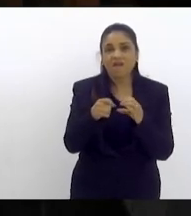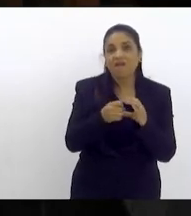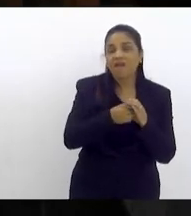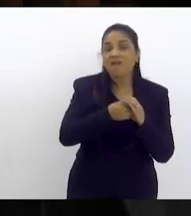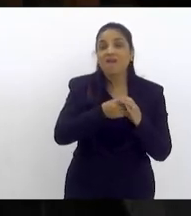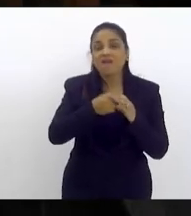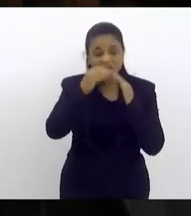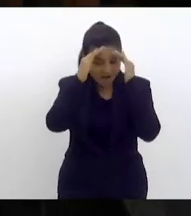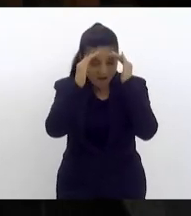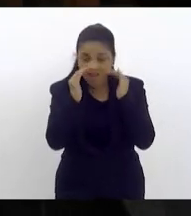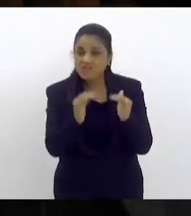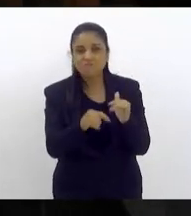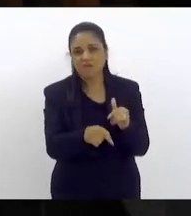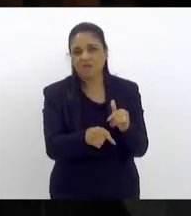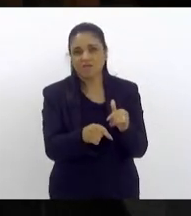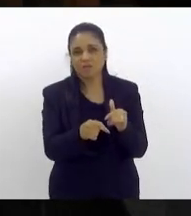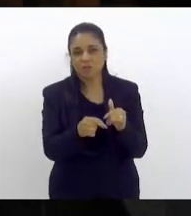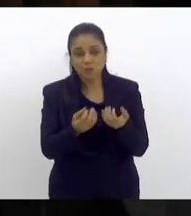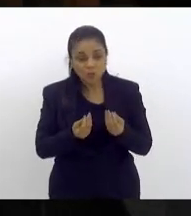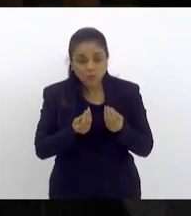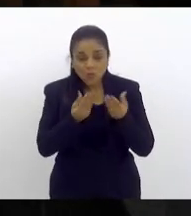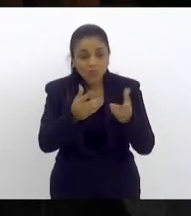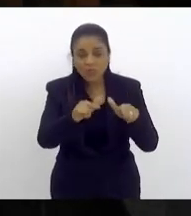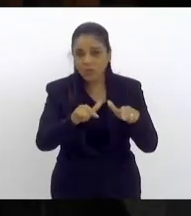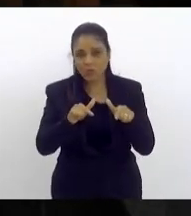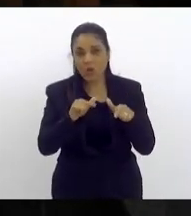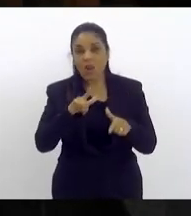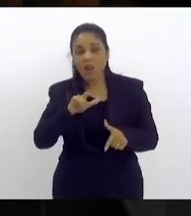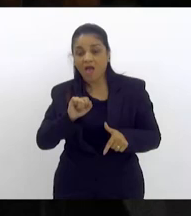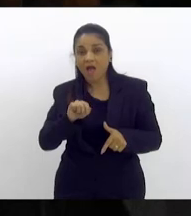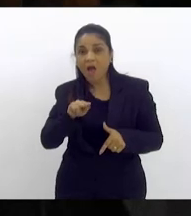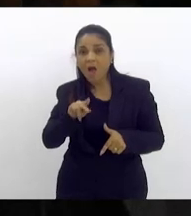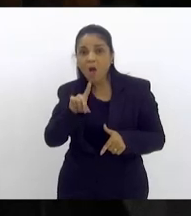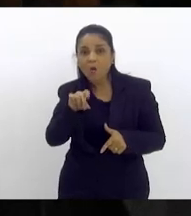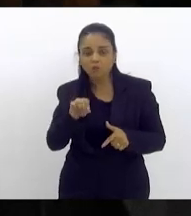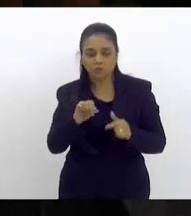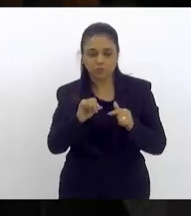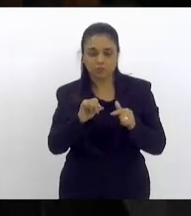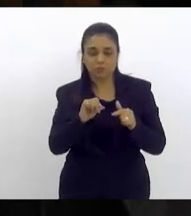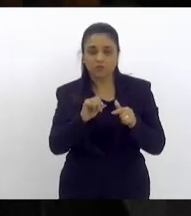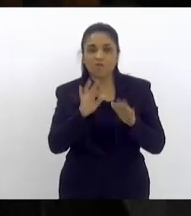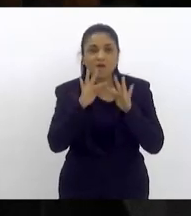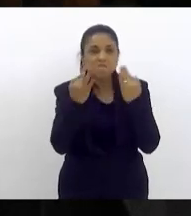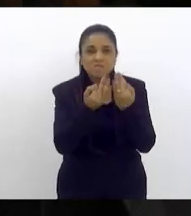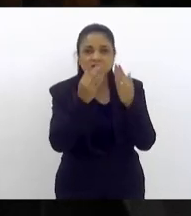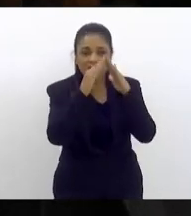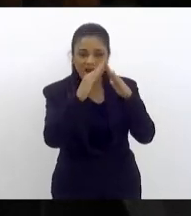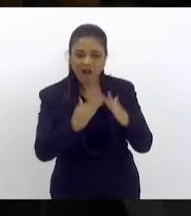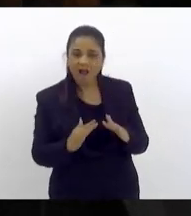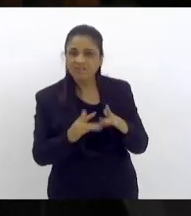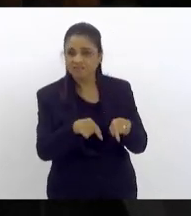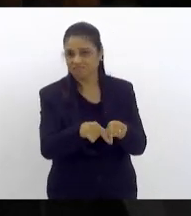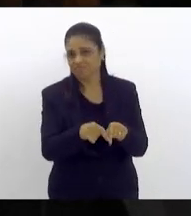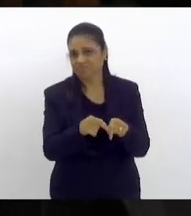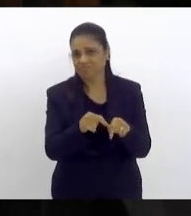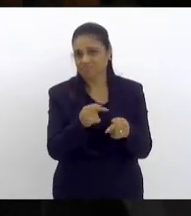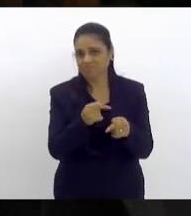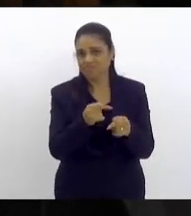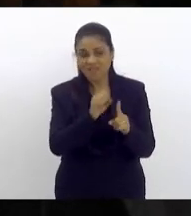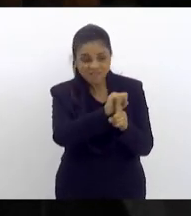entregar o laudo para as famílias que perderam as suas casas de modo a impedir que essas famílias recebessem